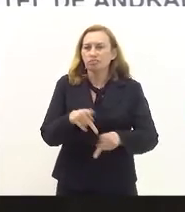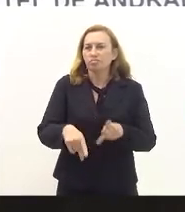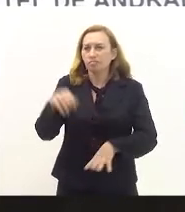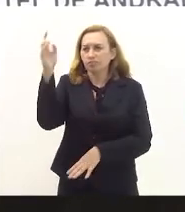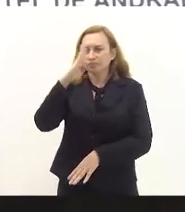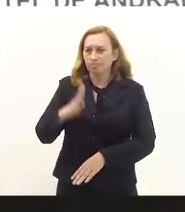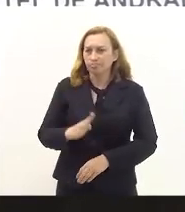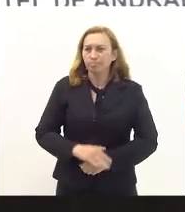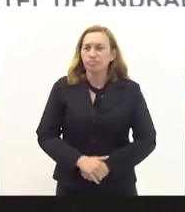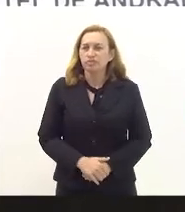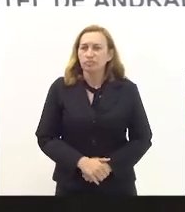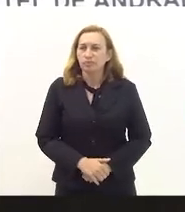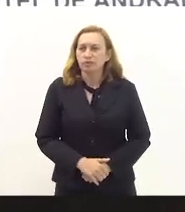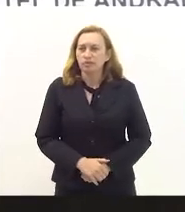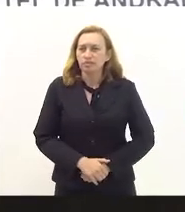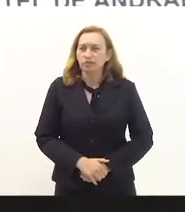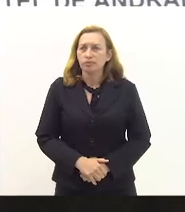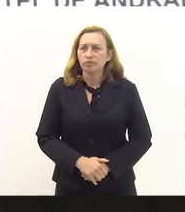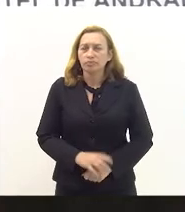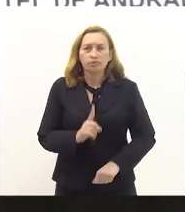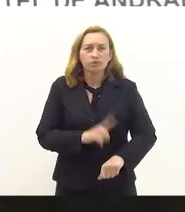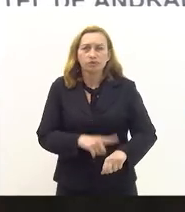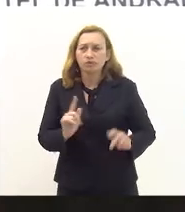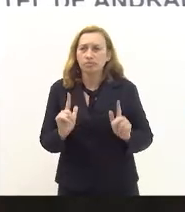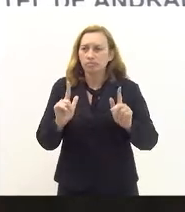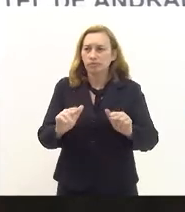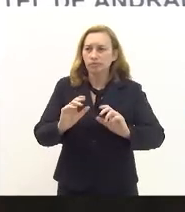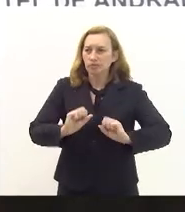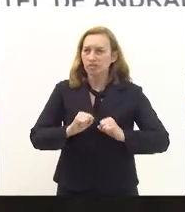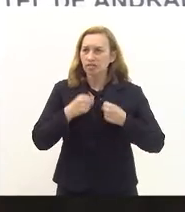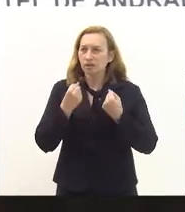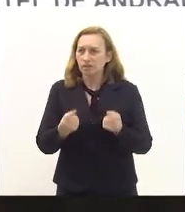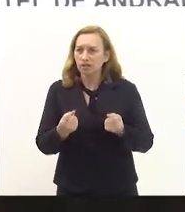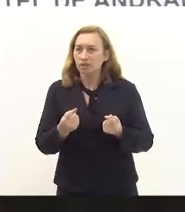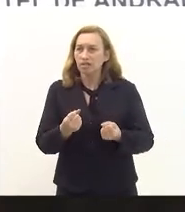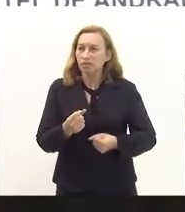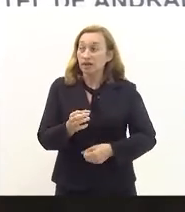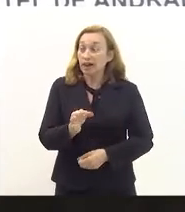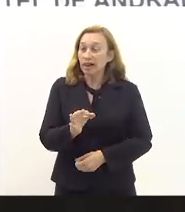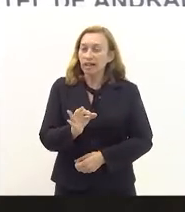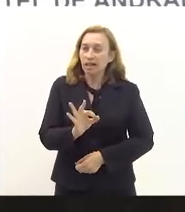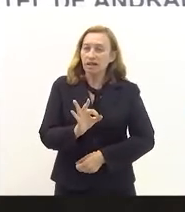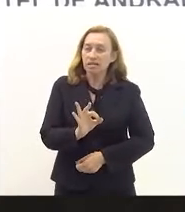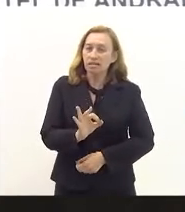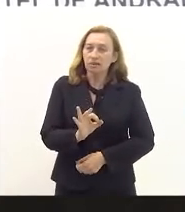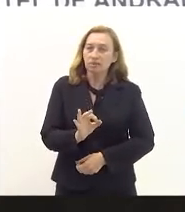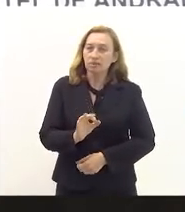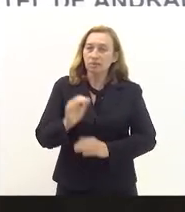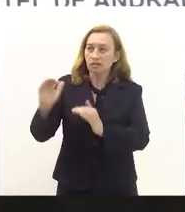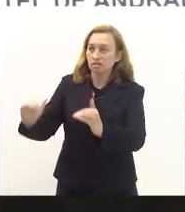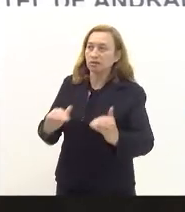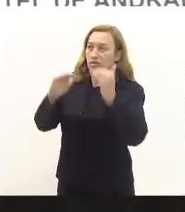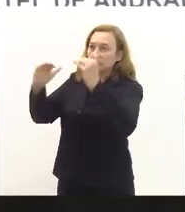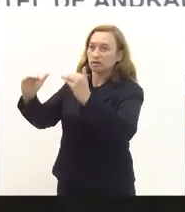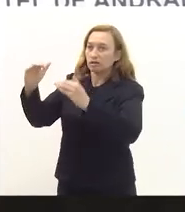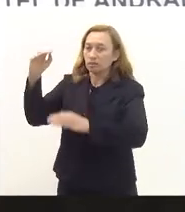brasileiro. Ao mesmo tempo, defendeu ardorosamente a soberania da nossa